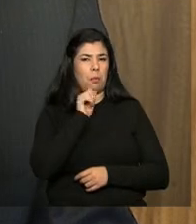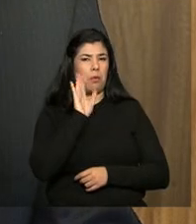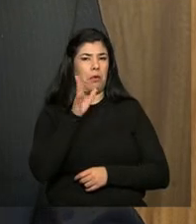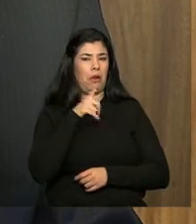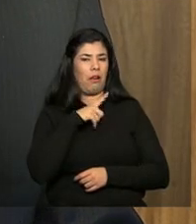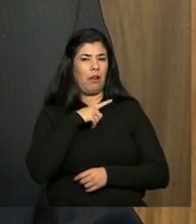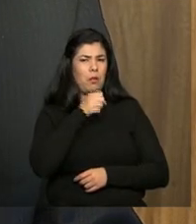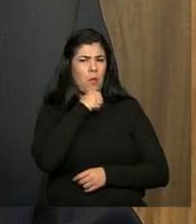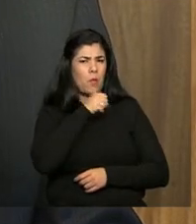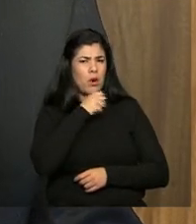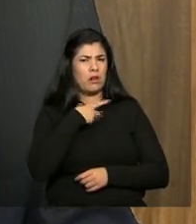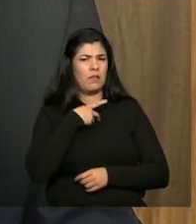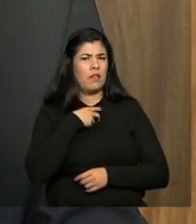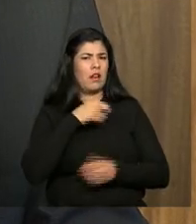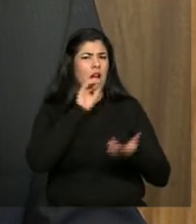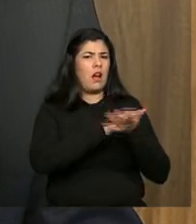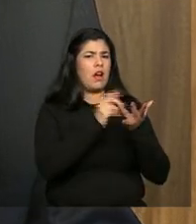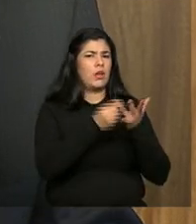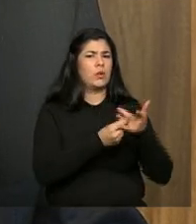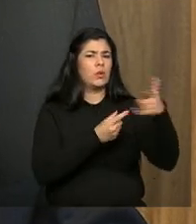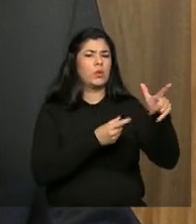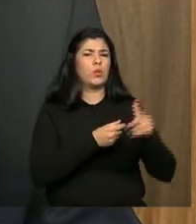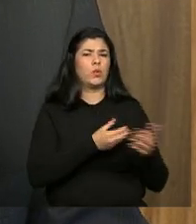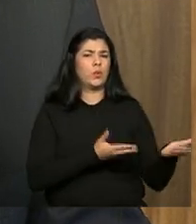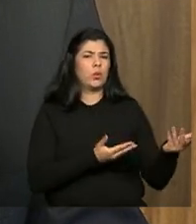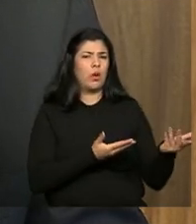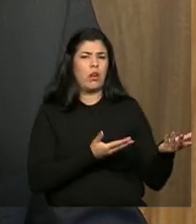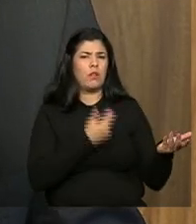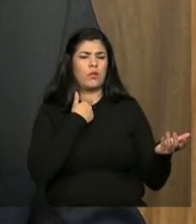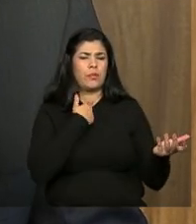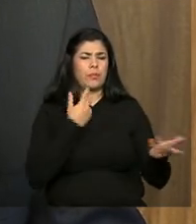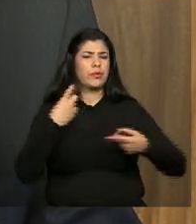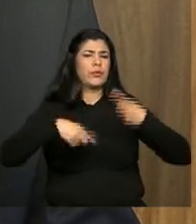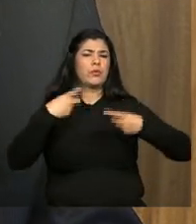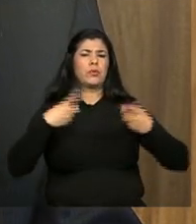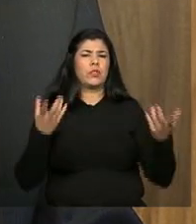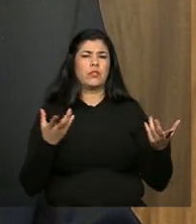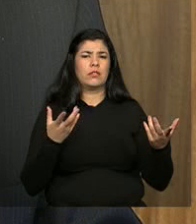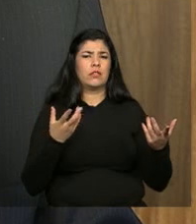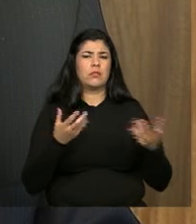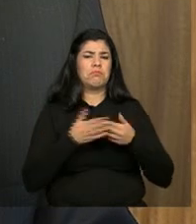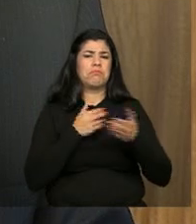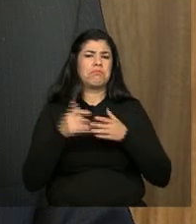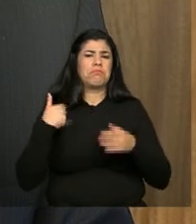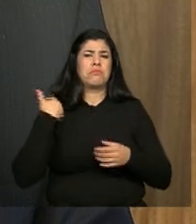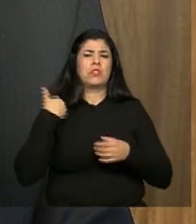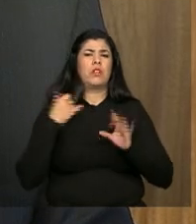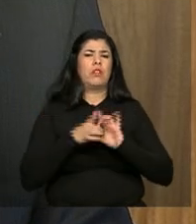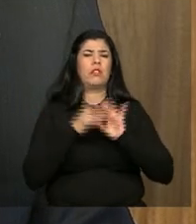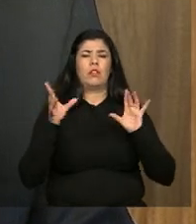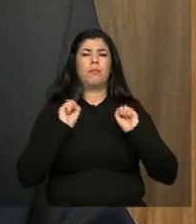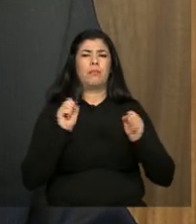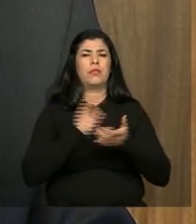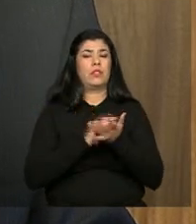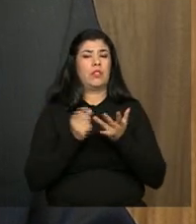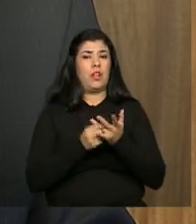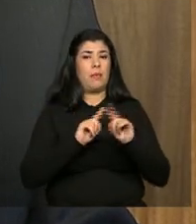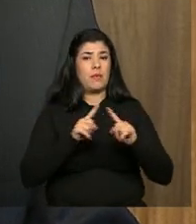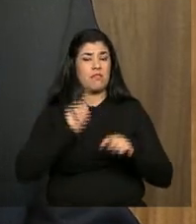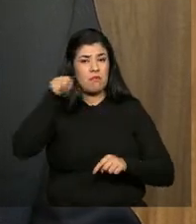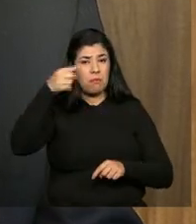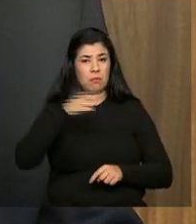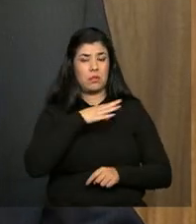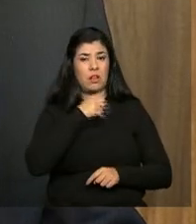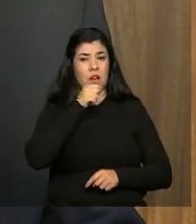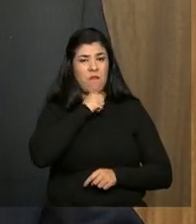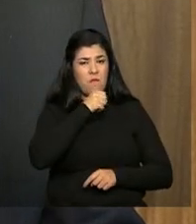não há o que se discutir sobre essas pessoas têm direito a casar quando quiser com a Equidade que achar oportuno ela morre logo